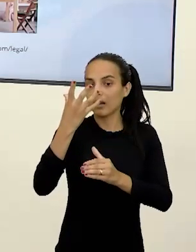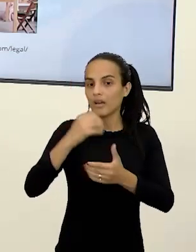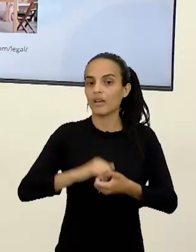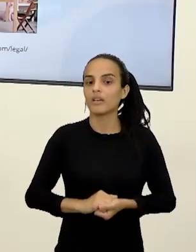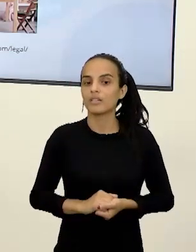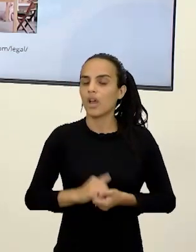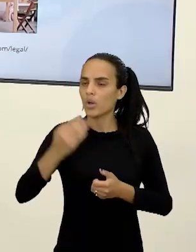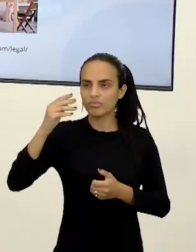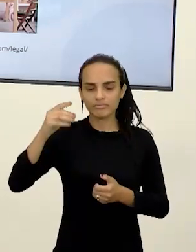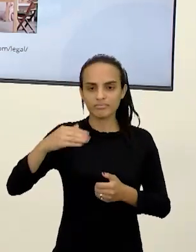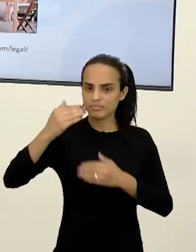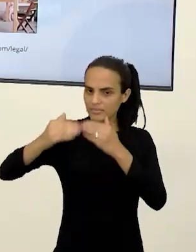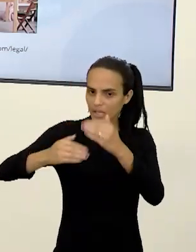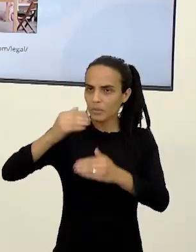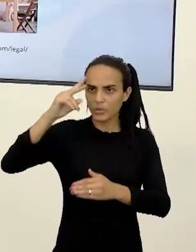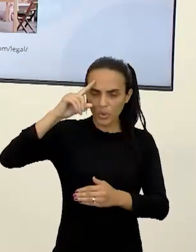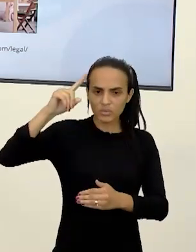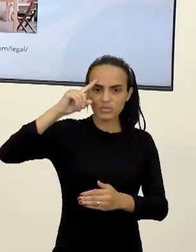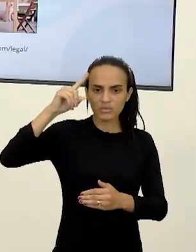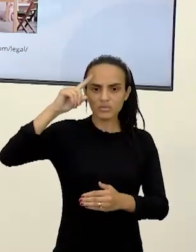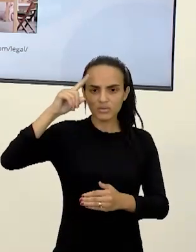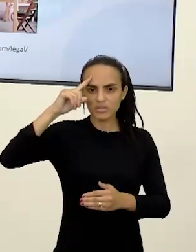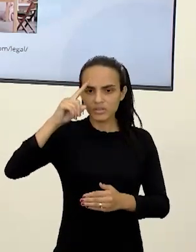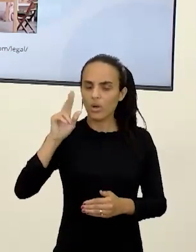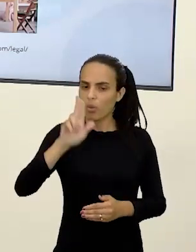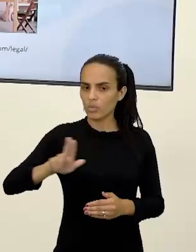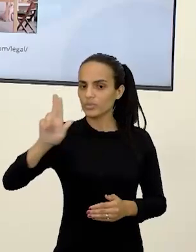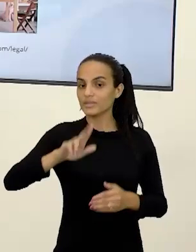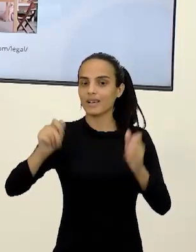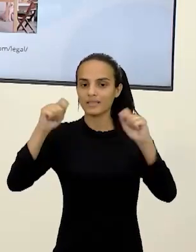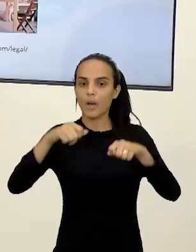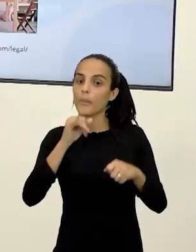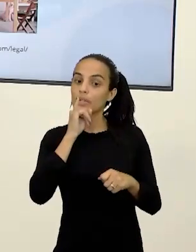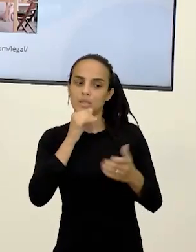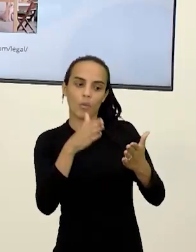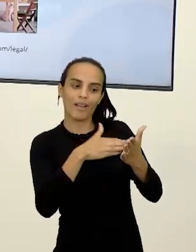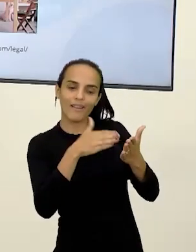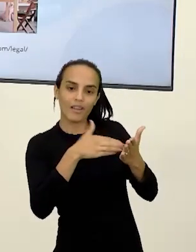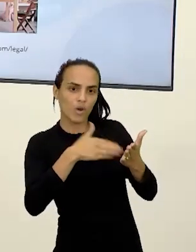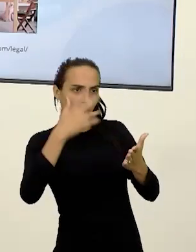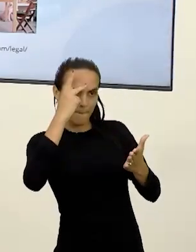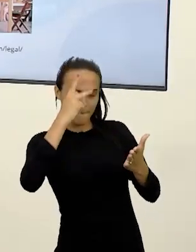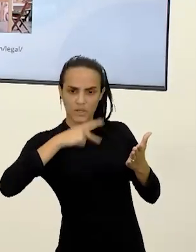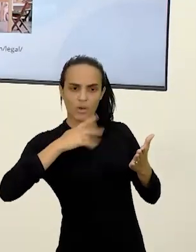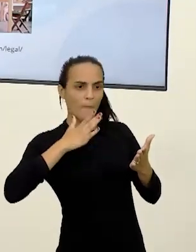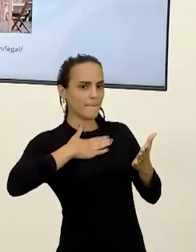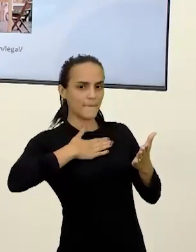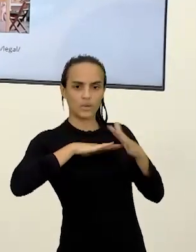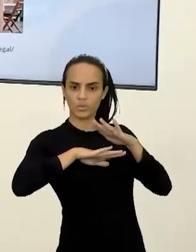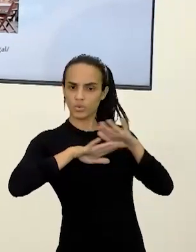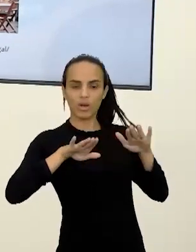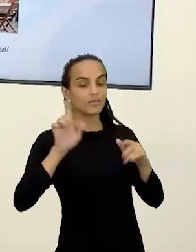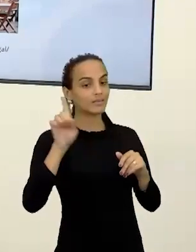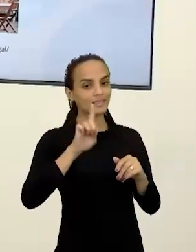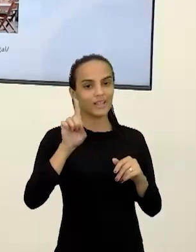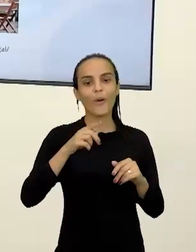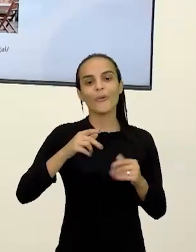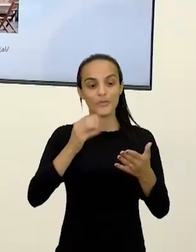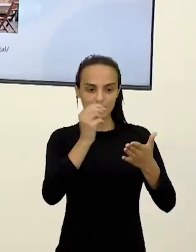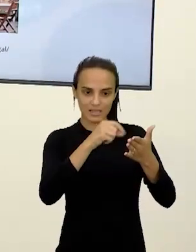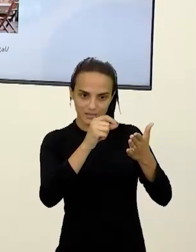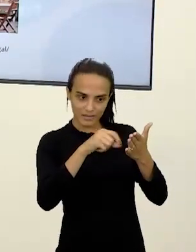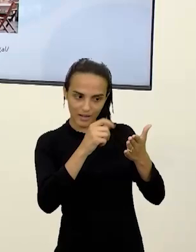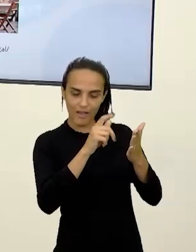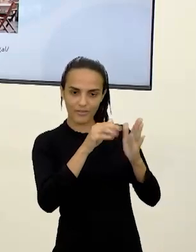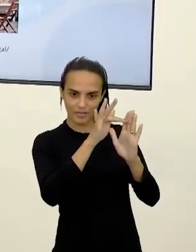usar o tempo todo. Você não escreve um livro só pra você. Você escreve um livro porque você quer que outras pessoas leiam, que